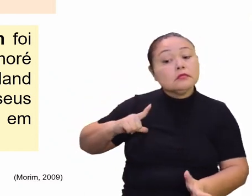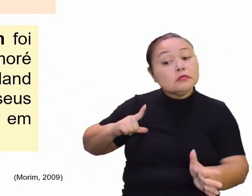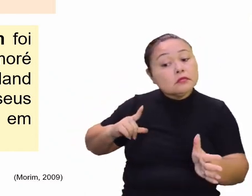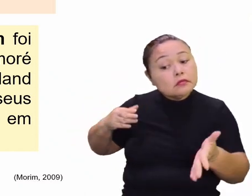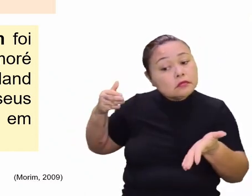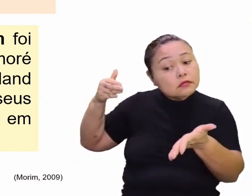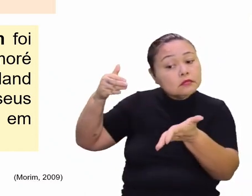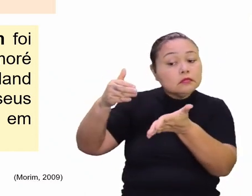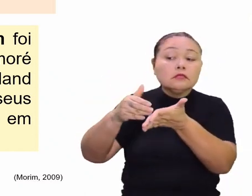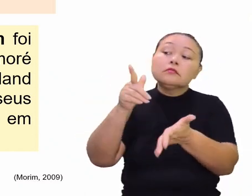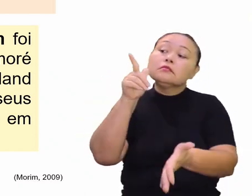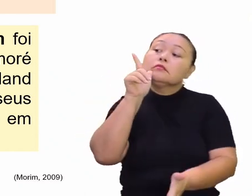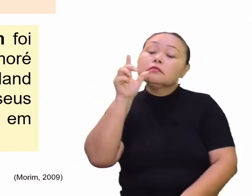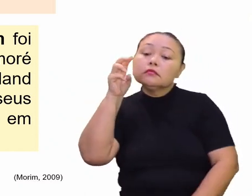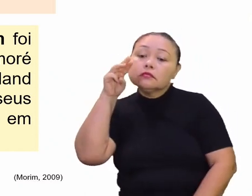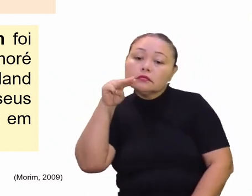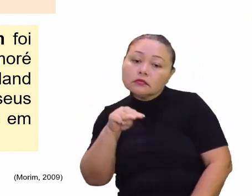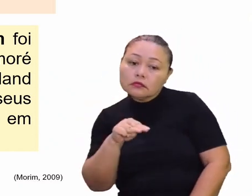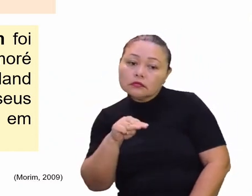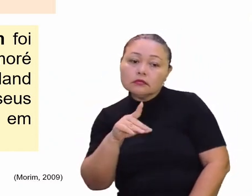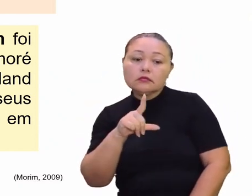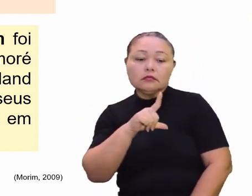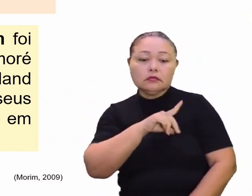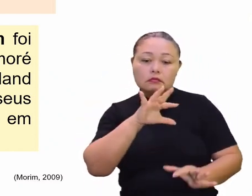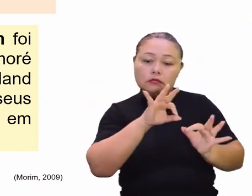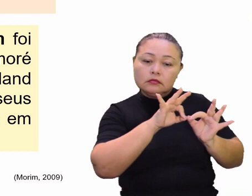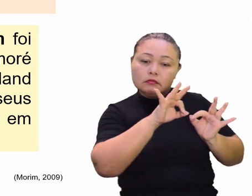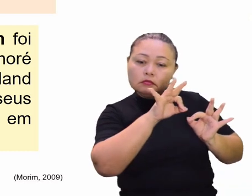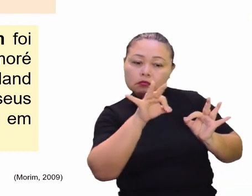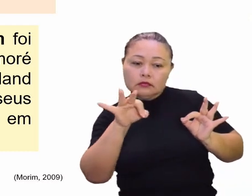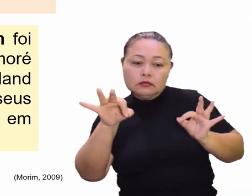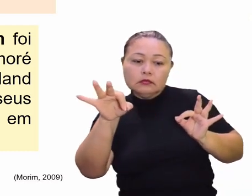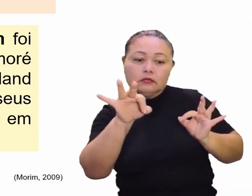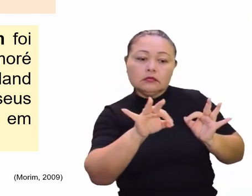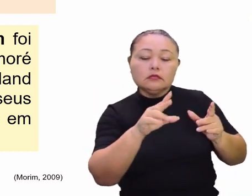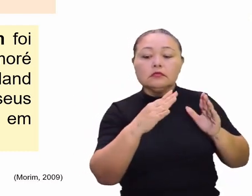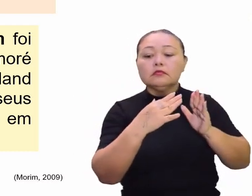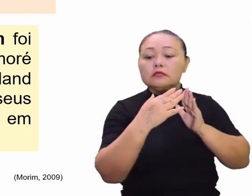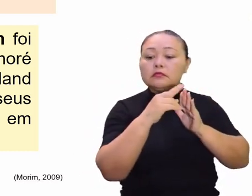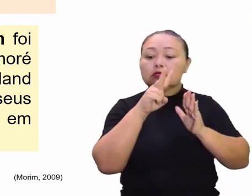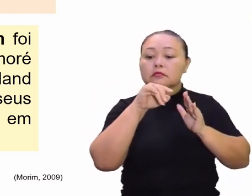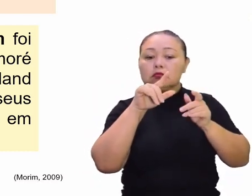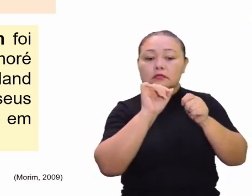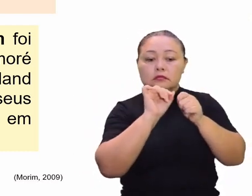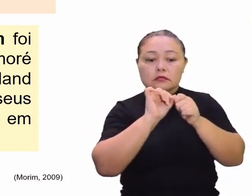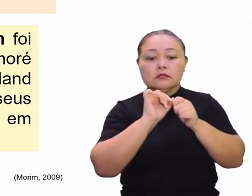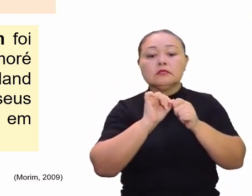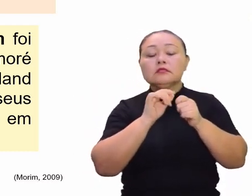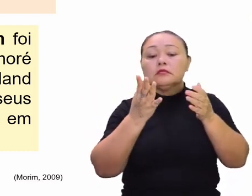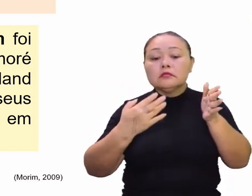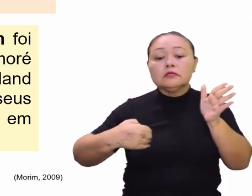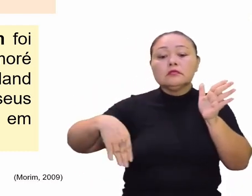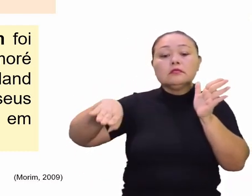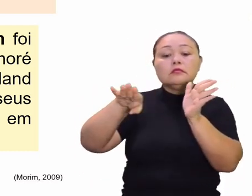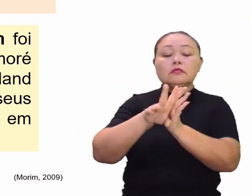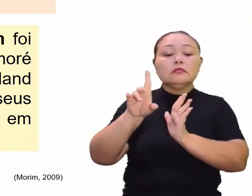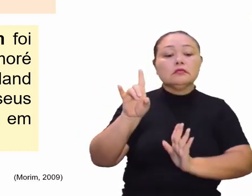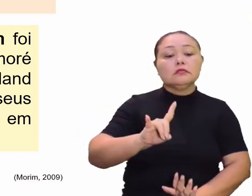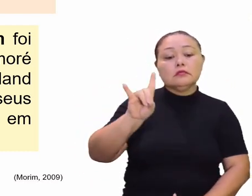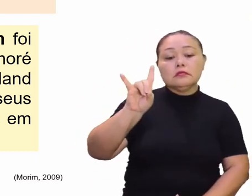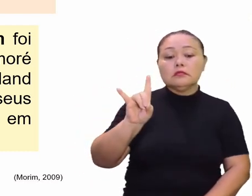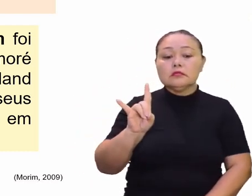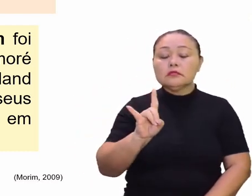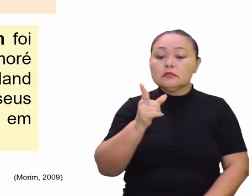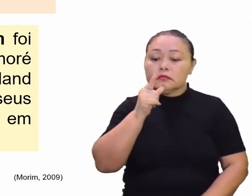Deveria também conter um ramal que, passando por Vila Murtinho, chegasse a Vila Bela, na Bolívia, na confluência dos rios Beni e